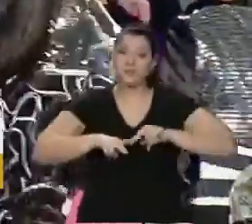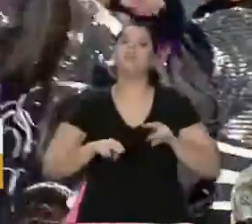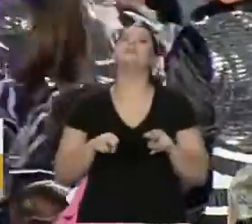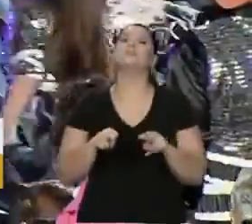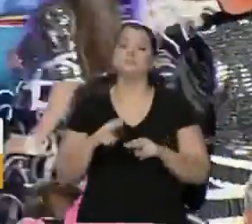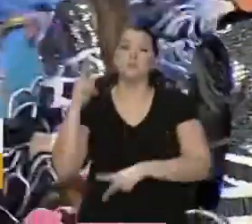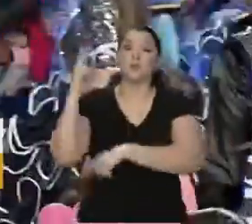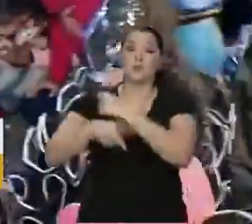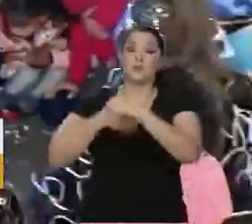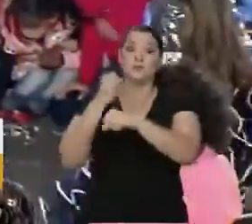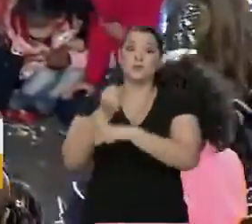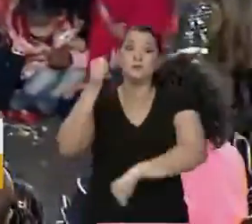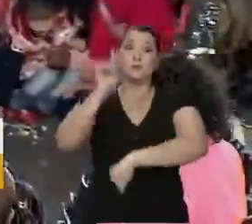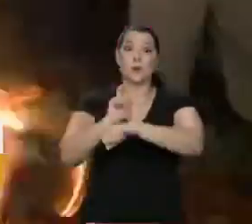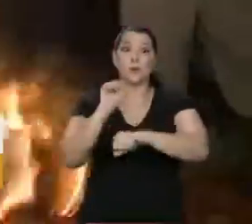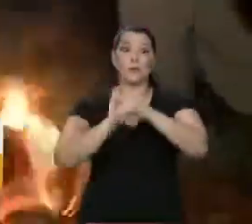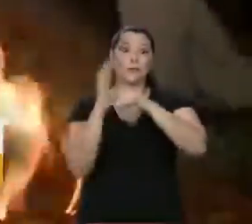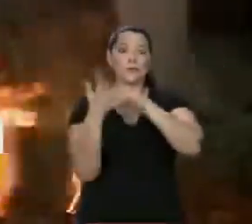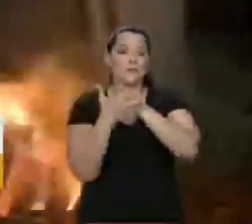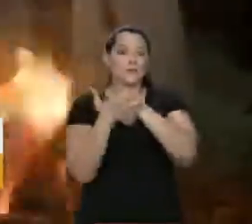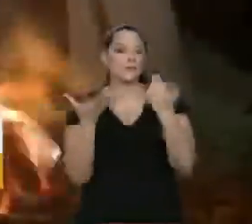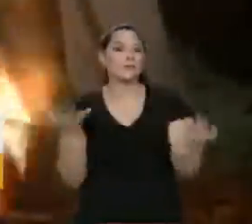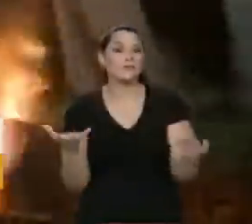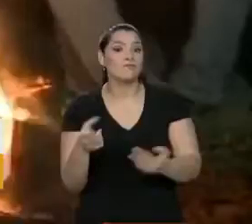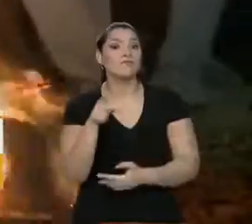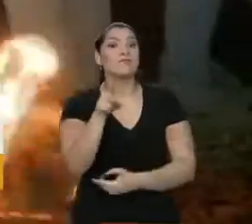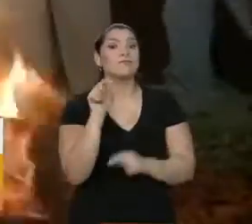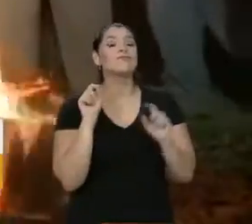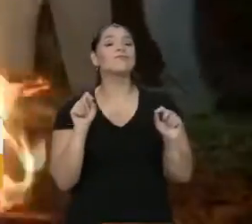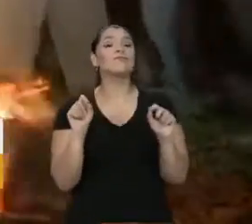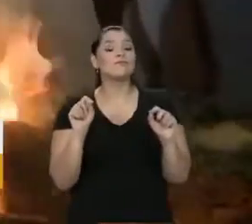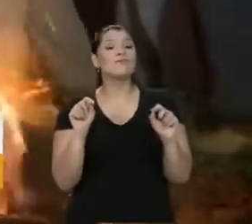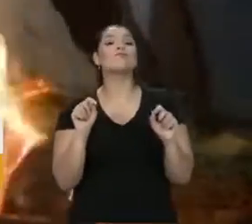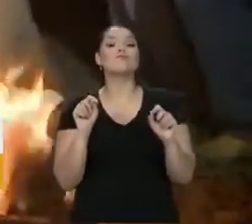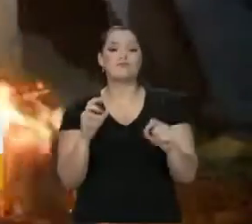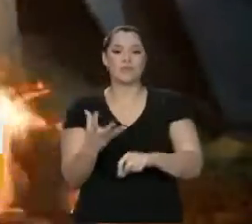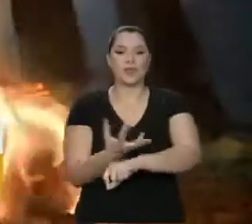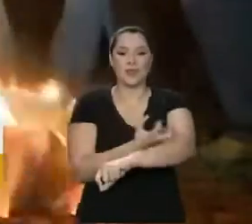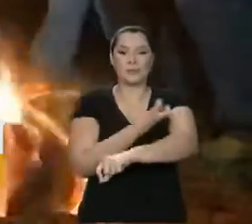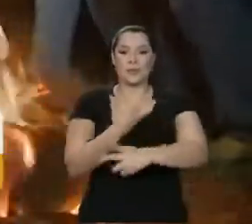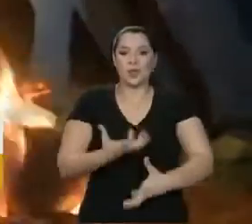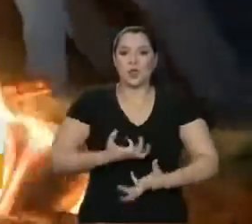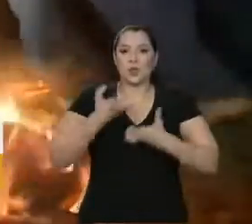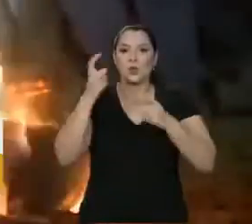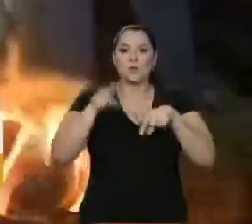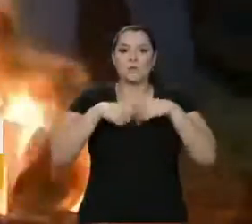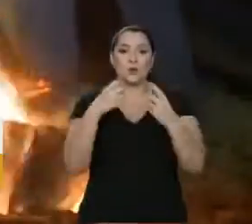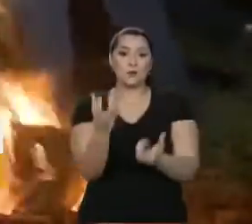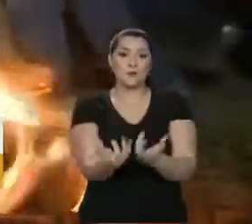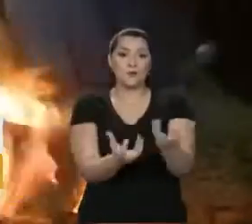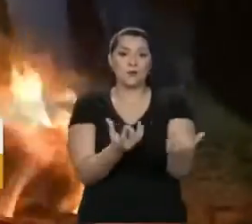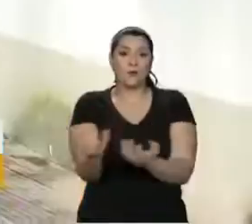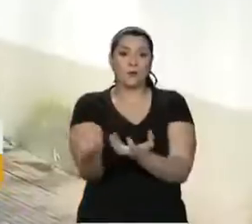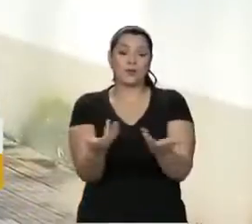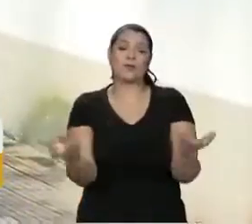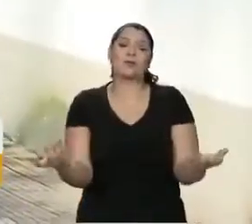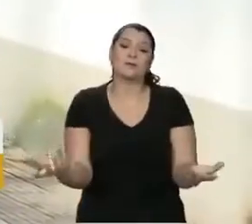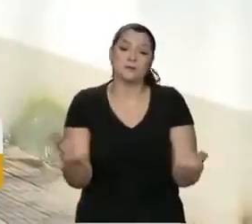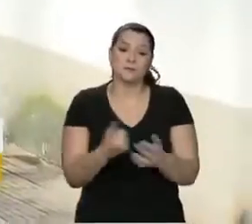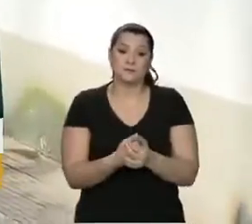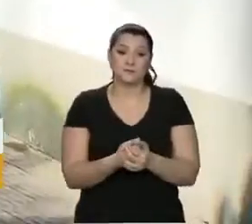volta depois de dois anos de pandemia e com elas também as queimaduras causadas pelas fogueiras